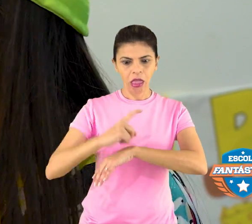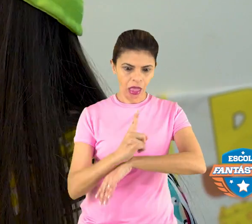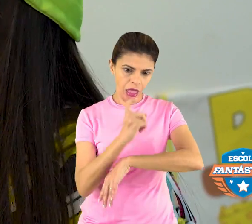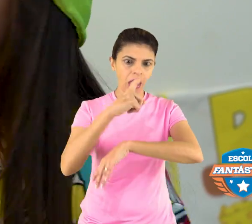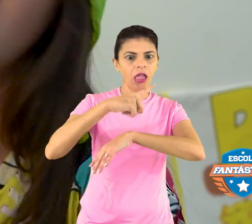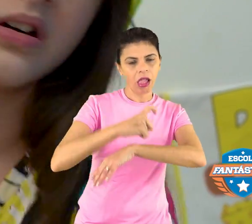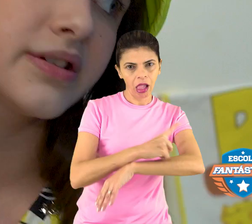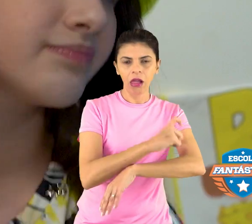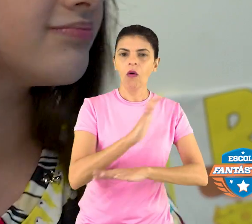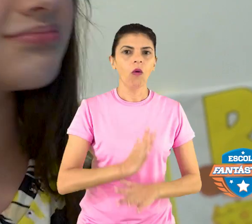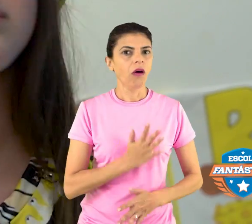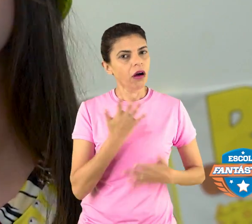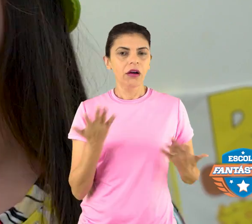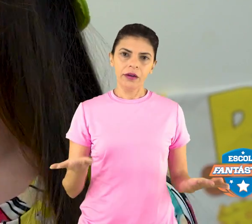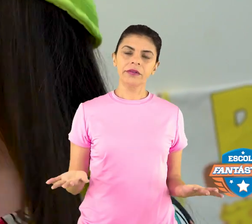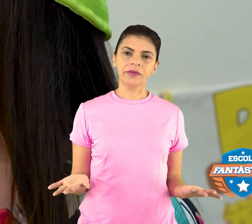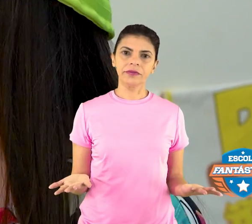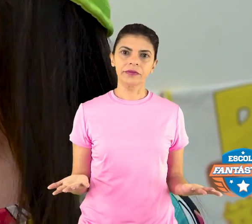cãibra.